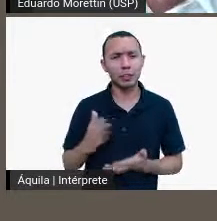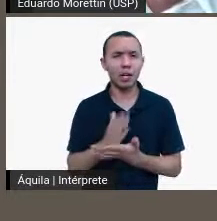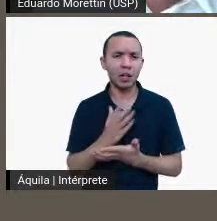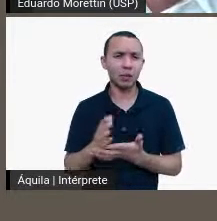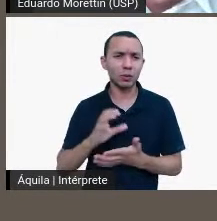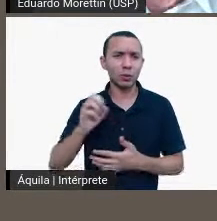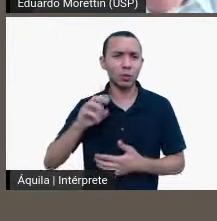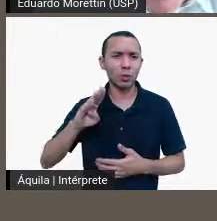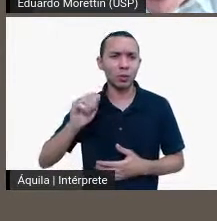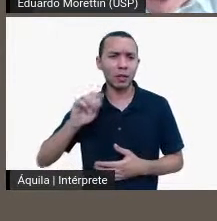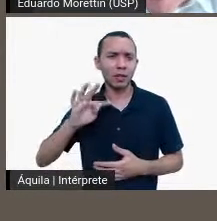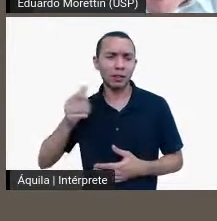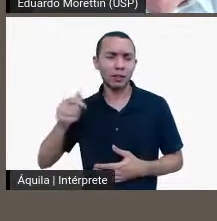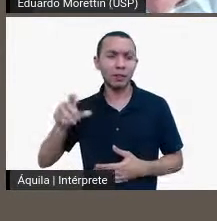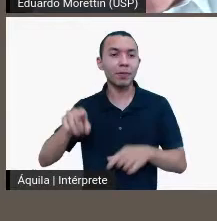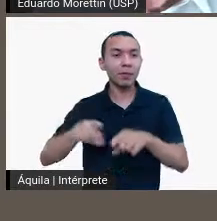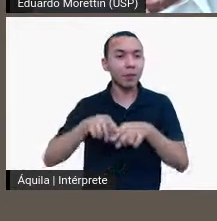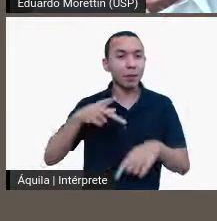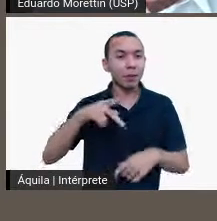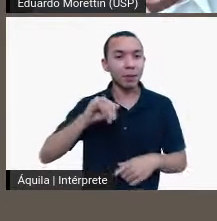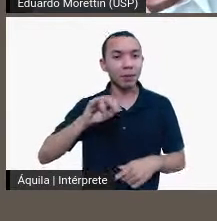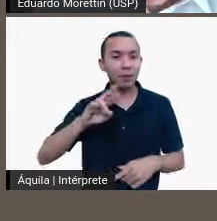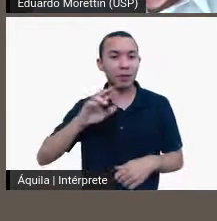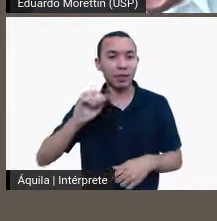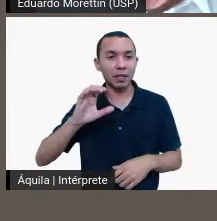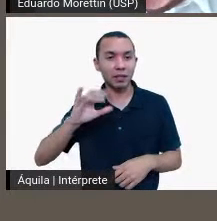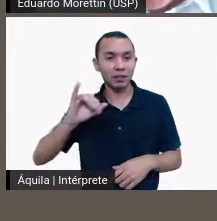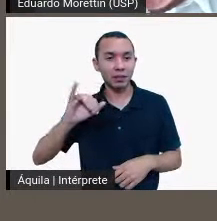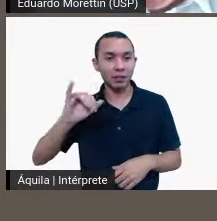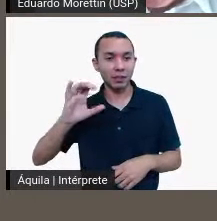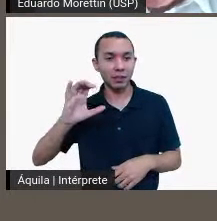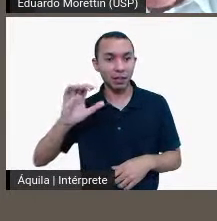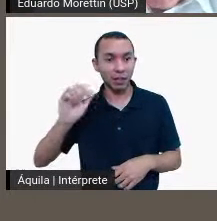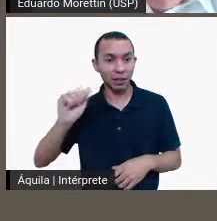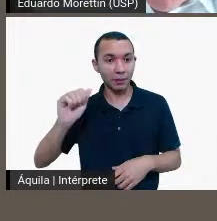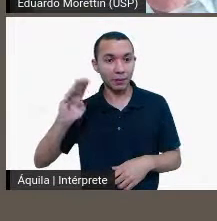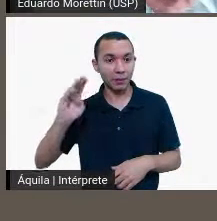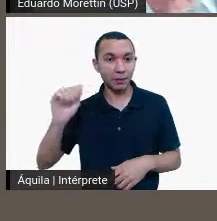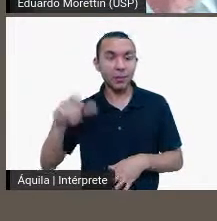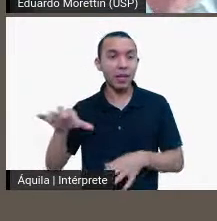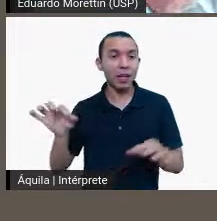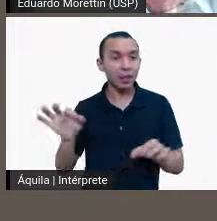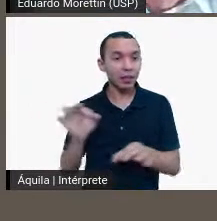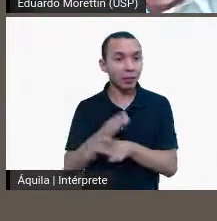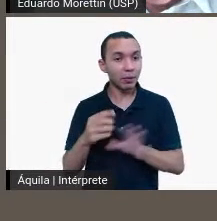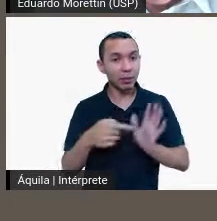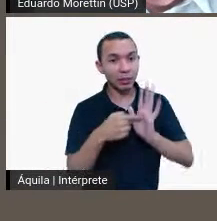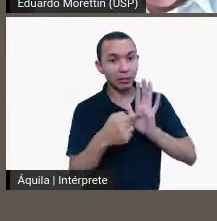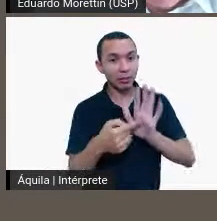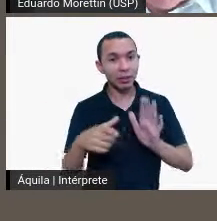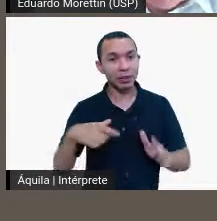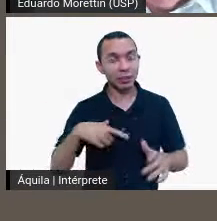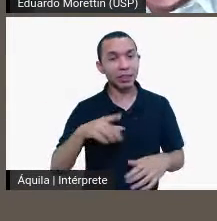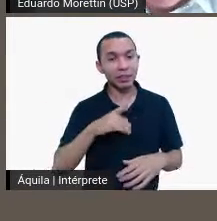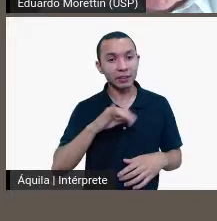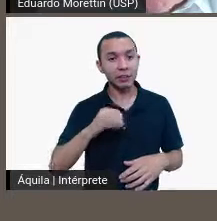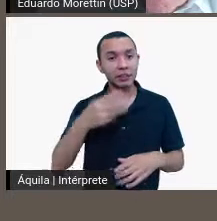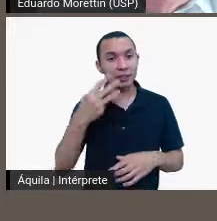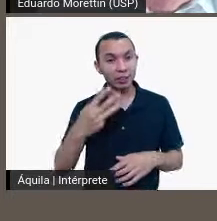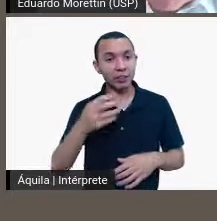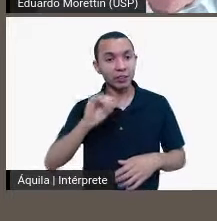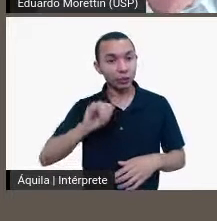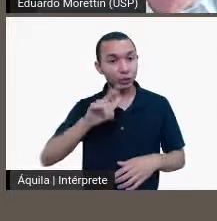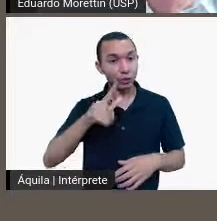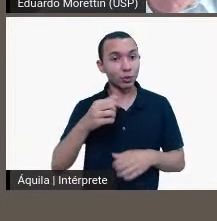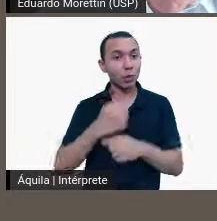e Piracicaba. Mas, terminada a exposição, vem, em 3 de julho de 23, um dia depois